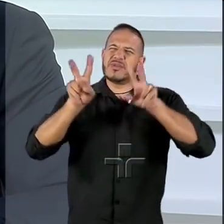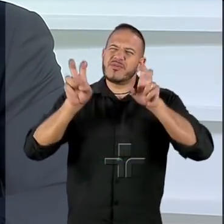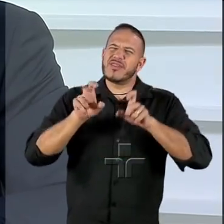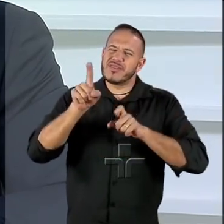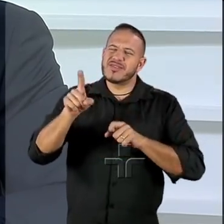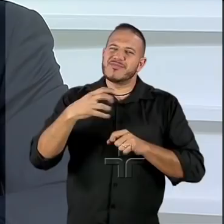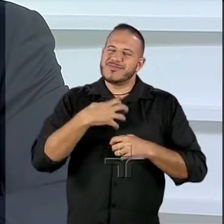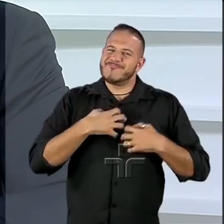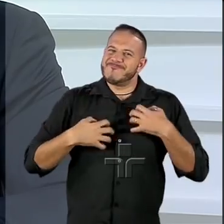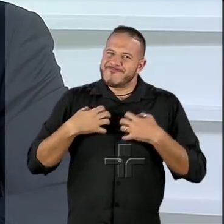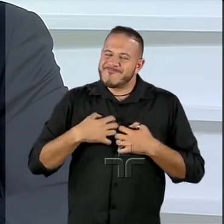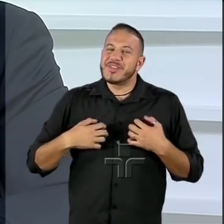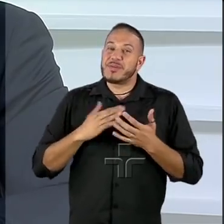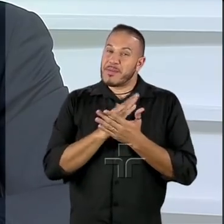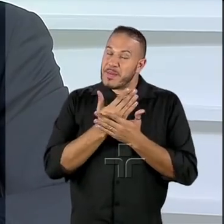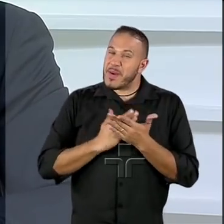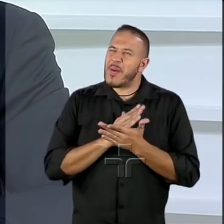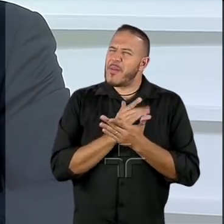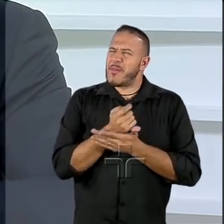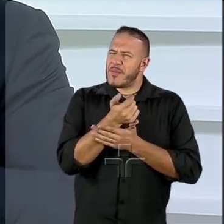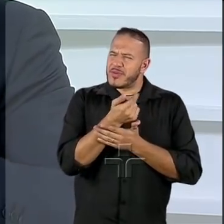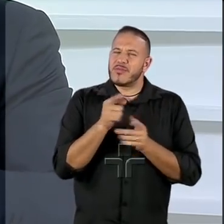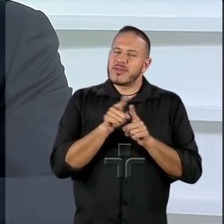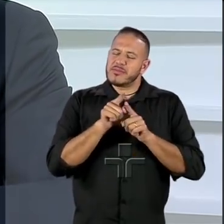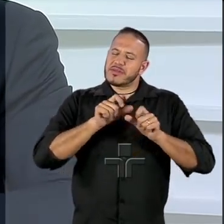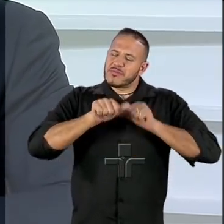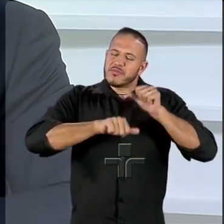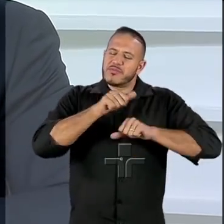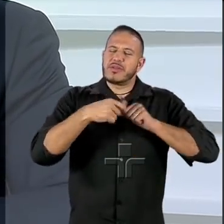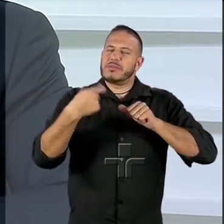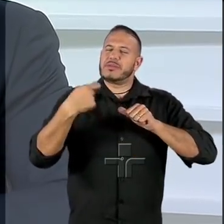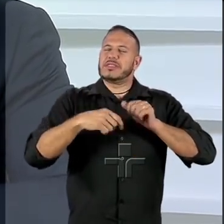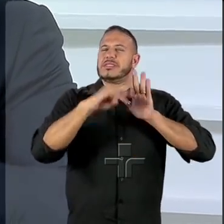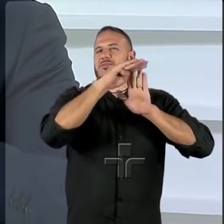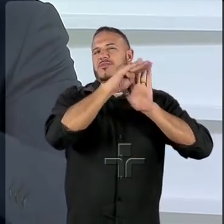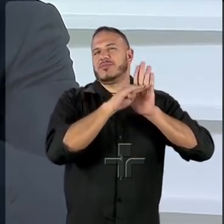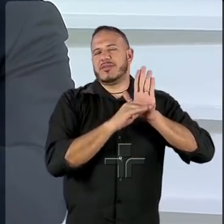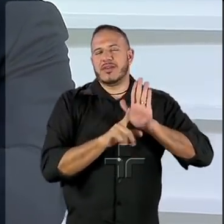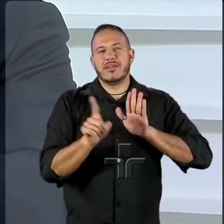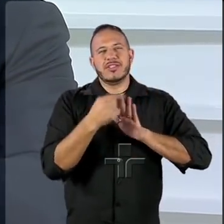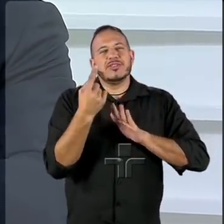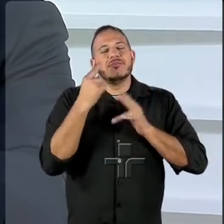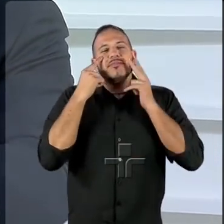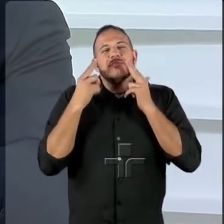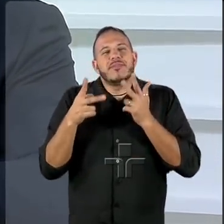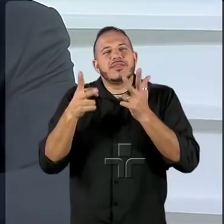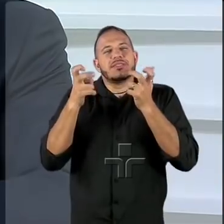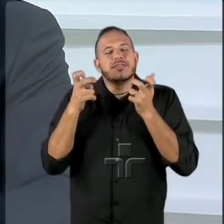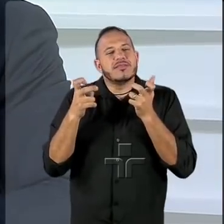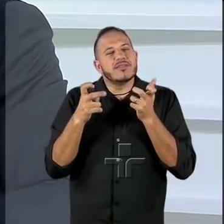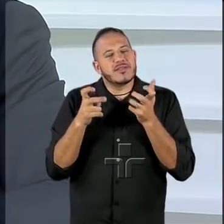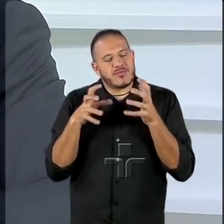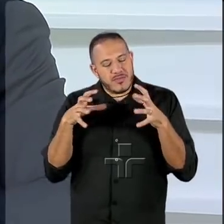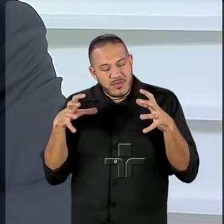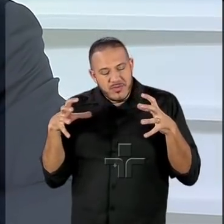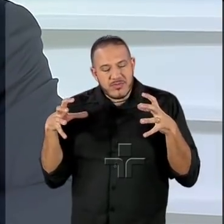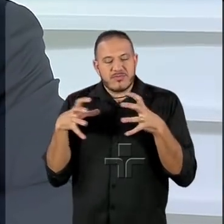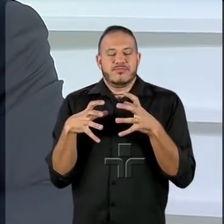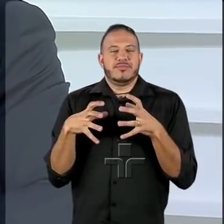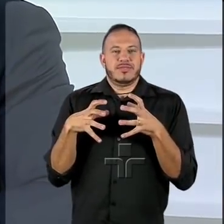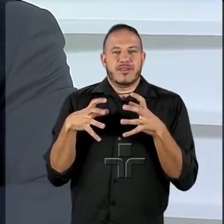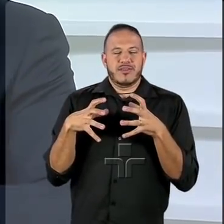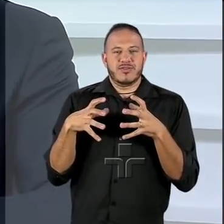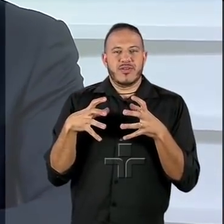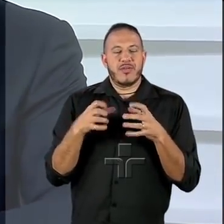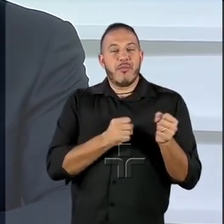espero que em algum momento seja reformulado, porque a gente percebe que há uma grande concentração de poder na mão do presidente.